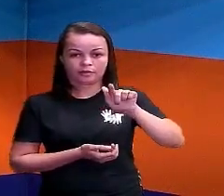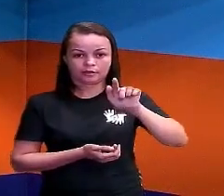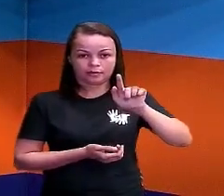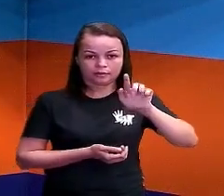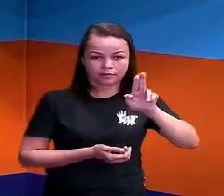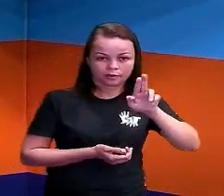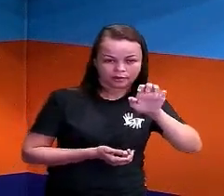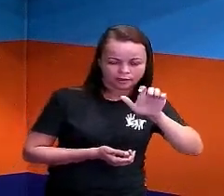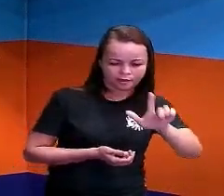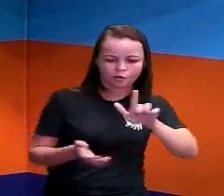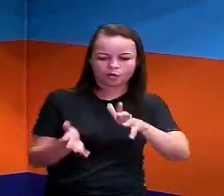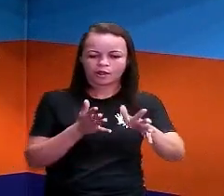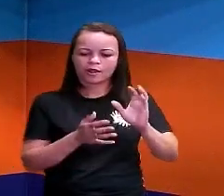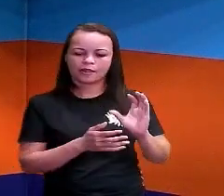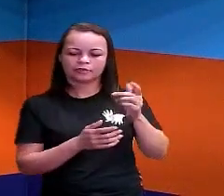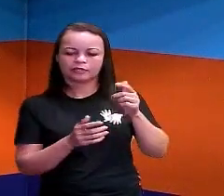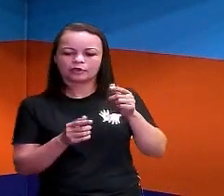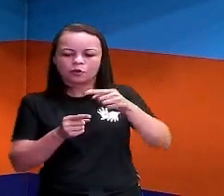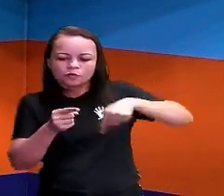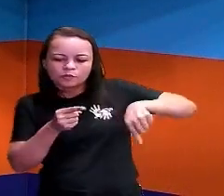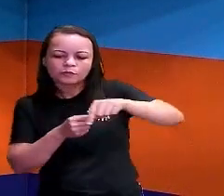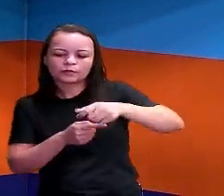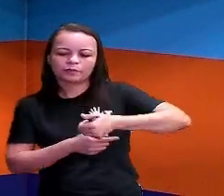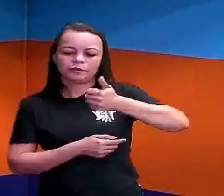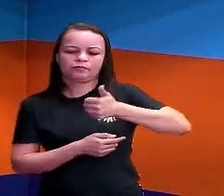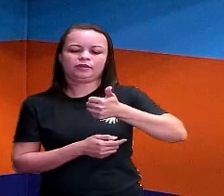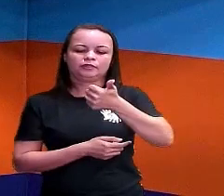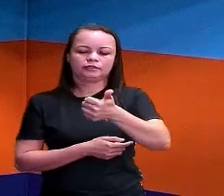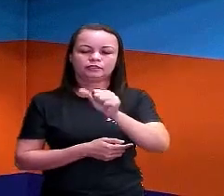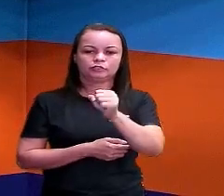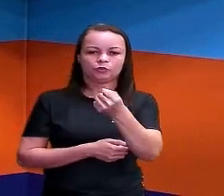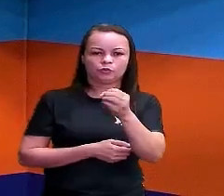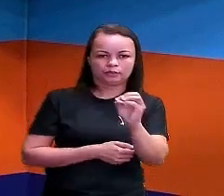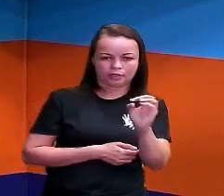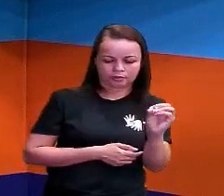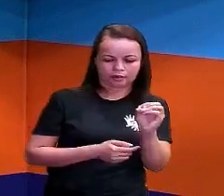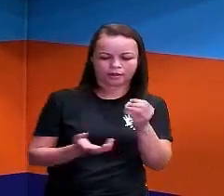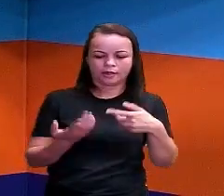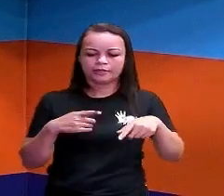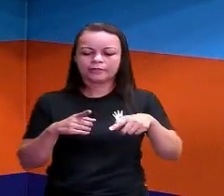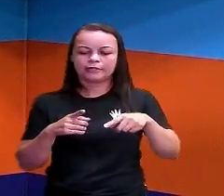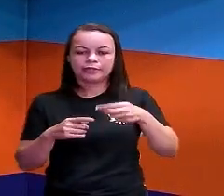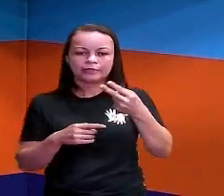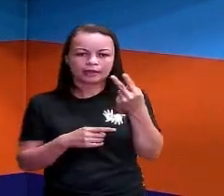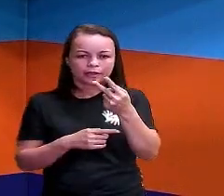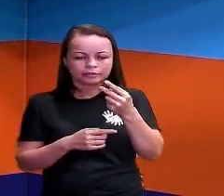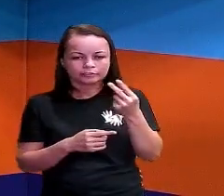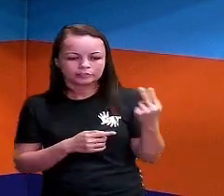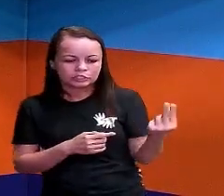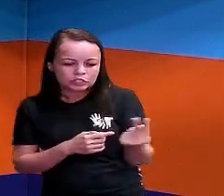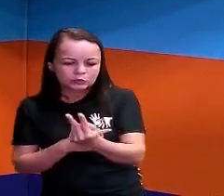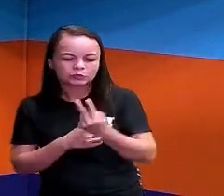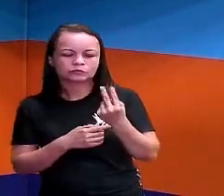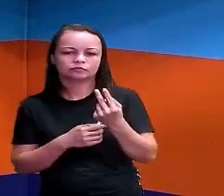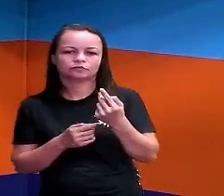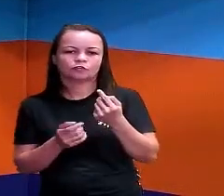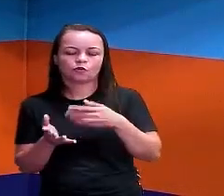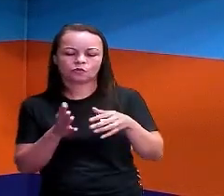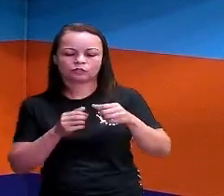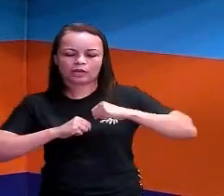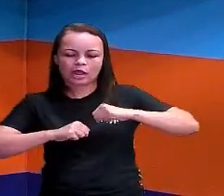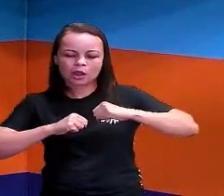na primeira volta e 1.970 pontos na segunda volta. Eu não tenho o total geral dele,